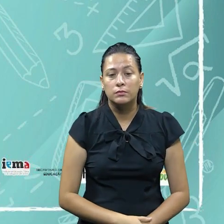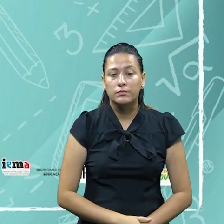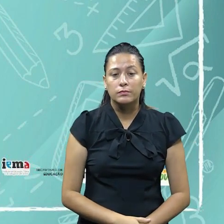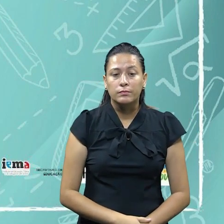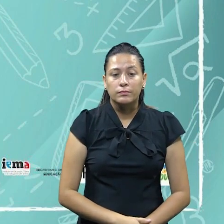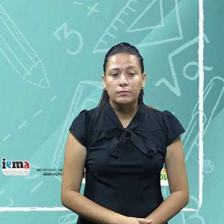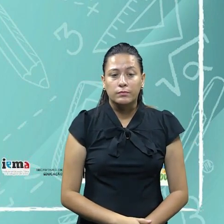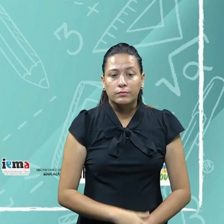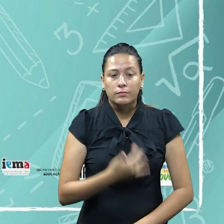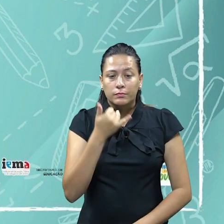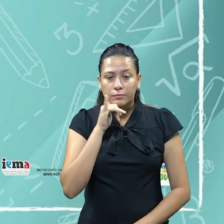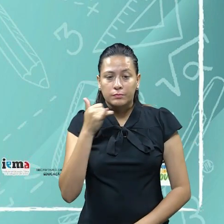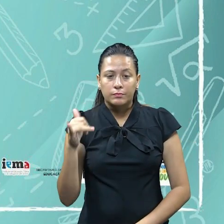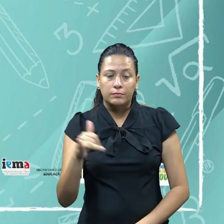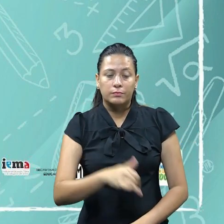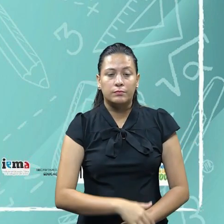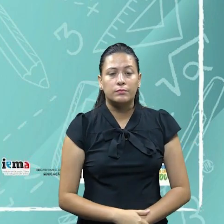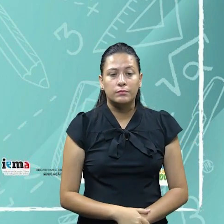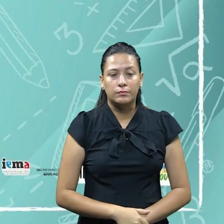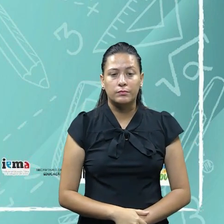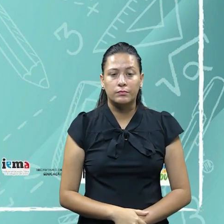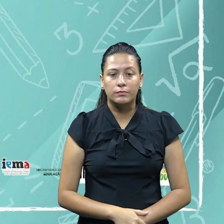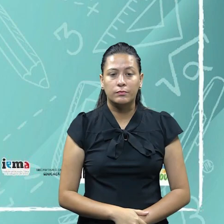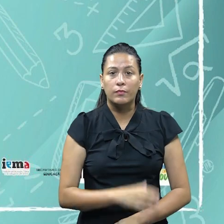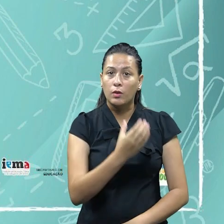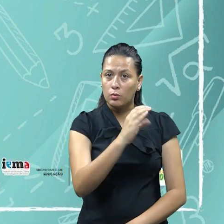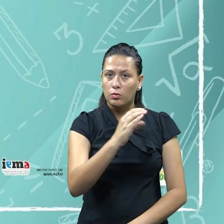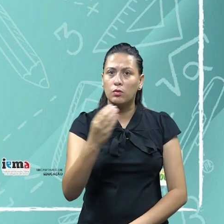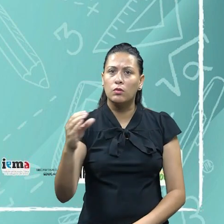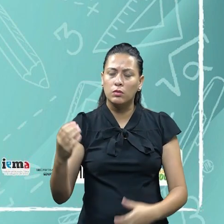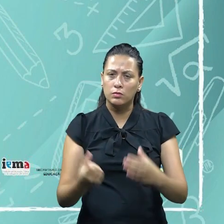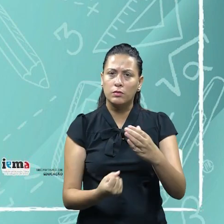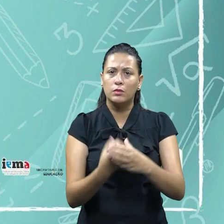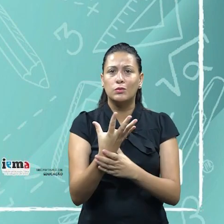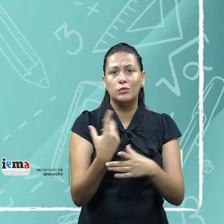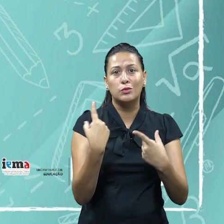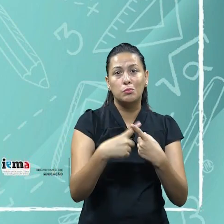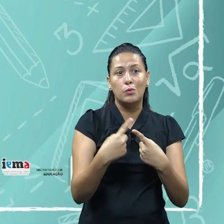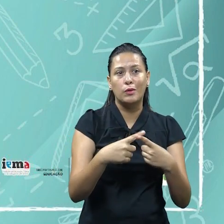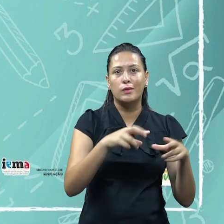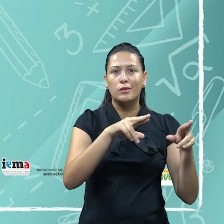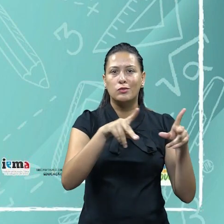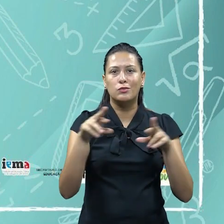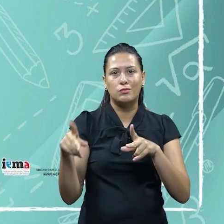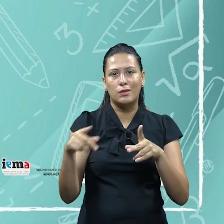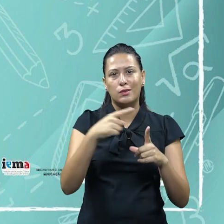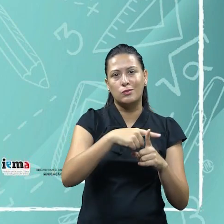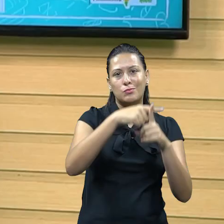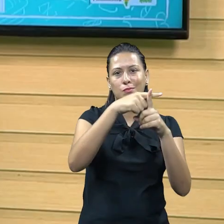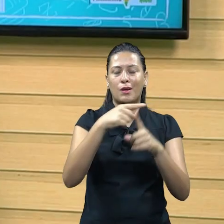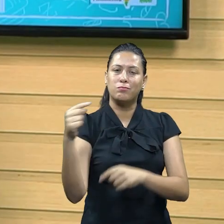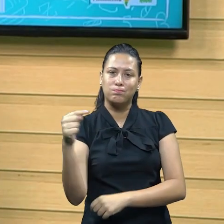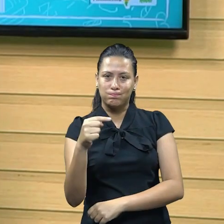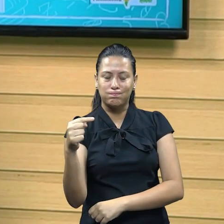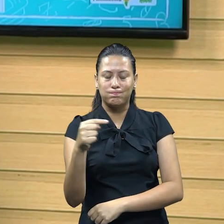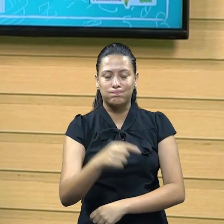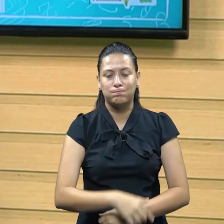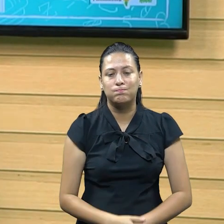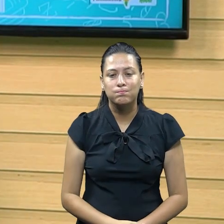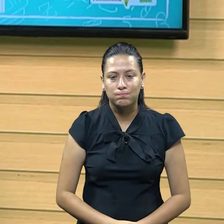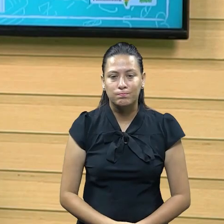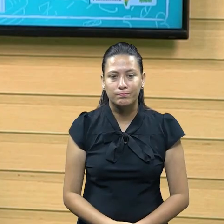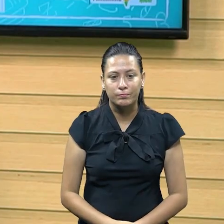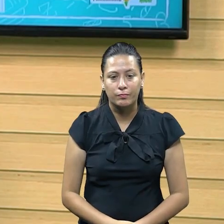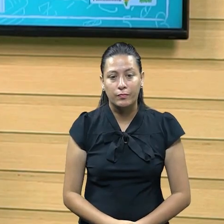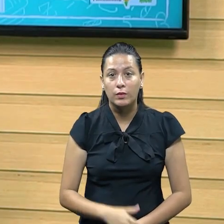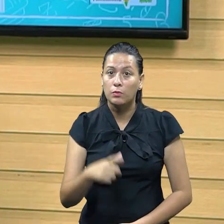dessa energia, vai ocorrer que ela vai gerar corrente devido a essa diferença de potencial também. Quando nós